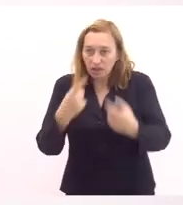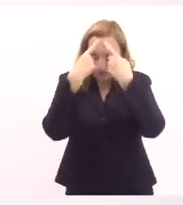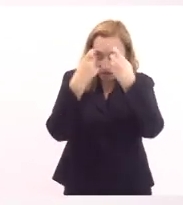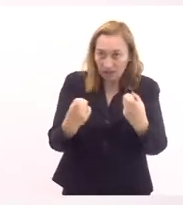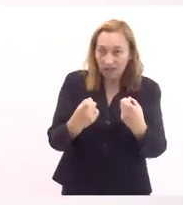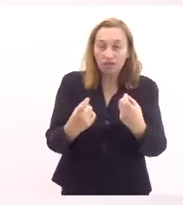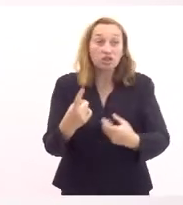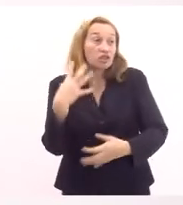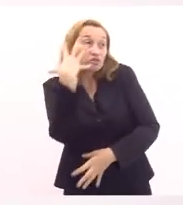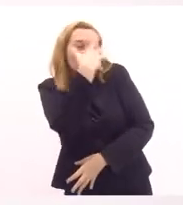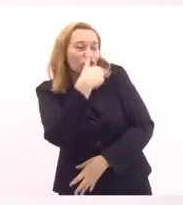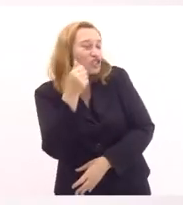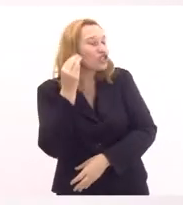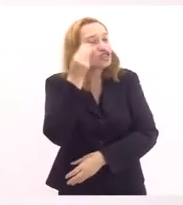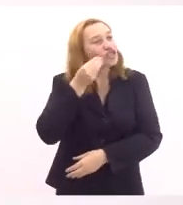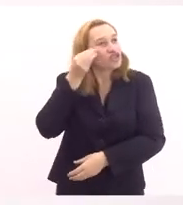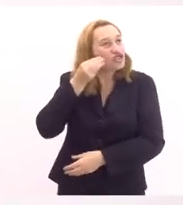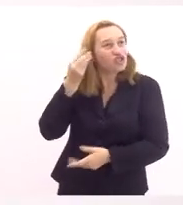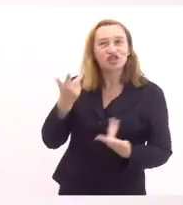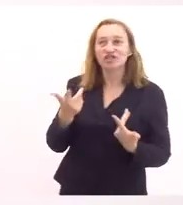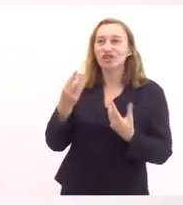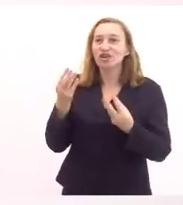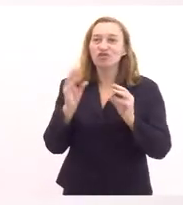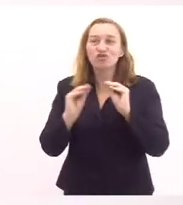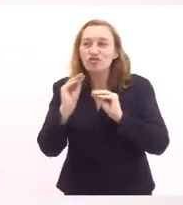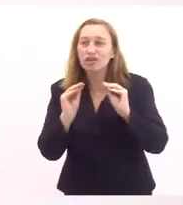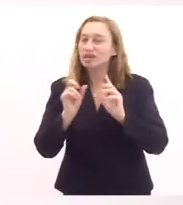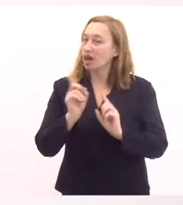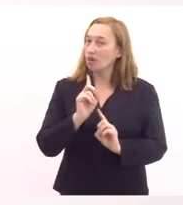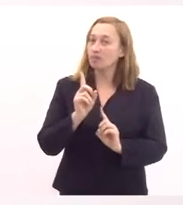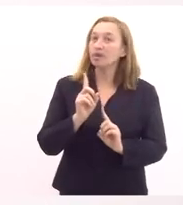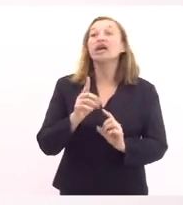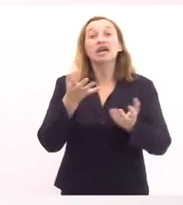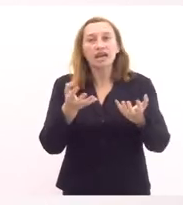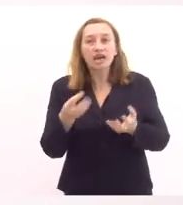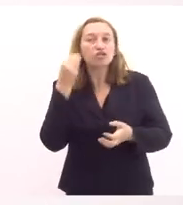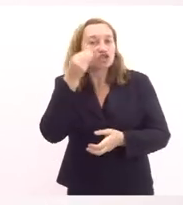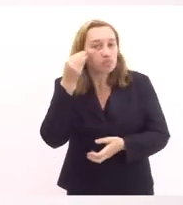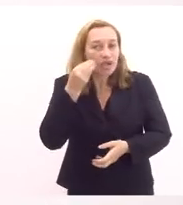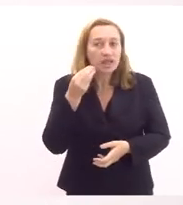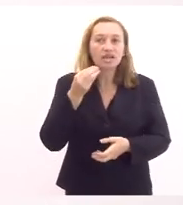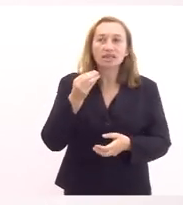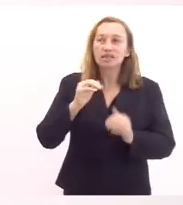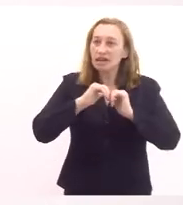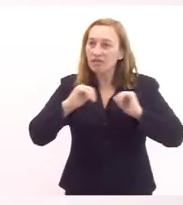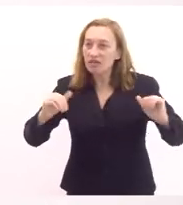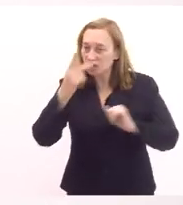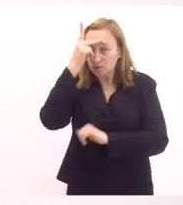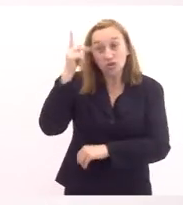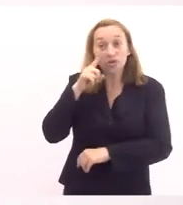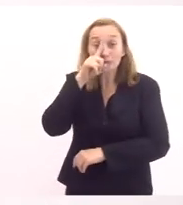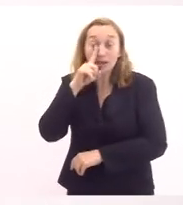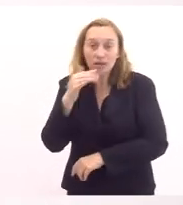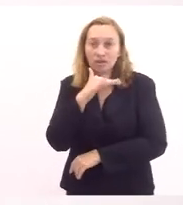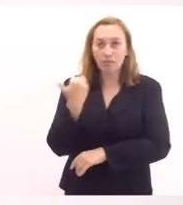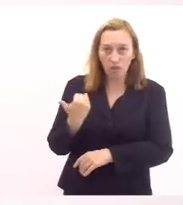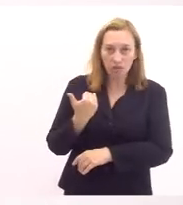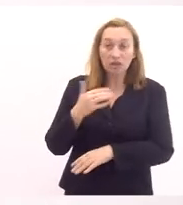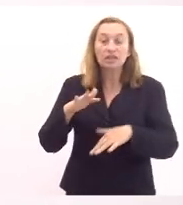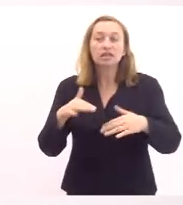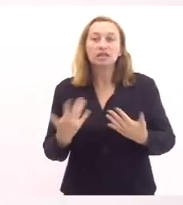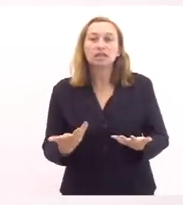experiência bonitinha fofinha e é de parto a gente quer uma experiência em que a faixa essas pessoas o perigo da Morte